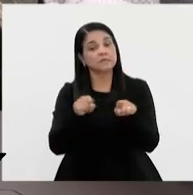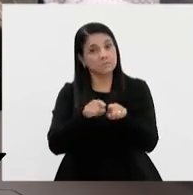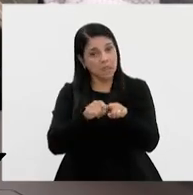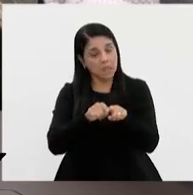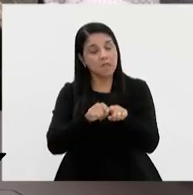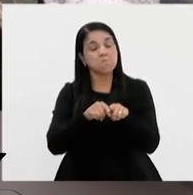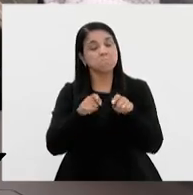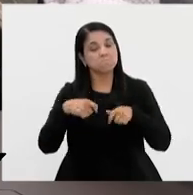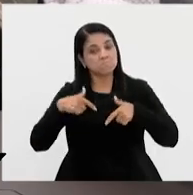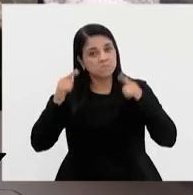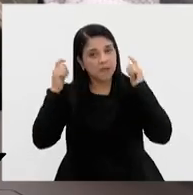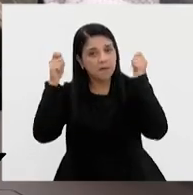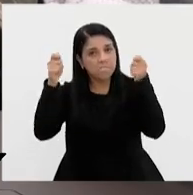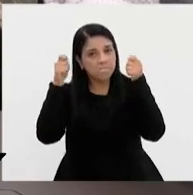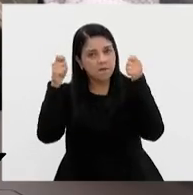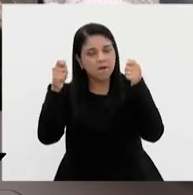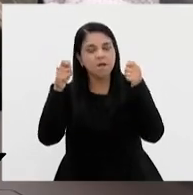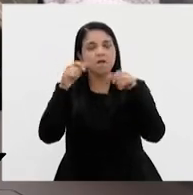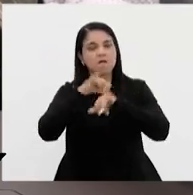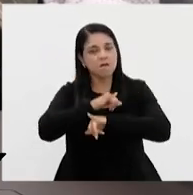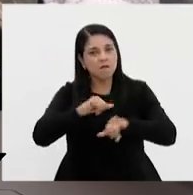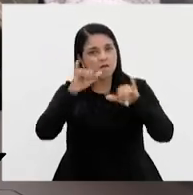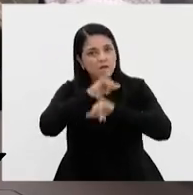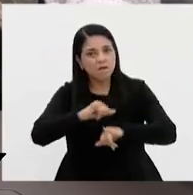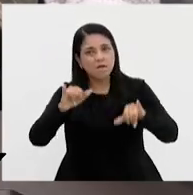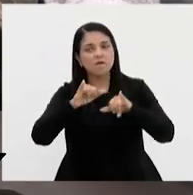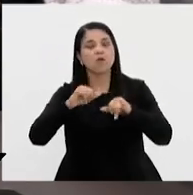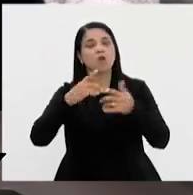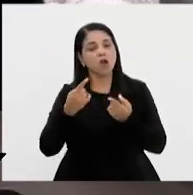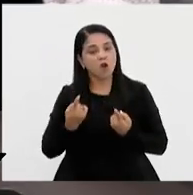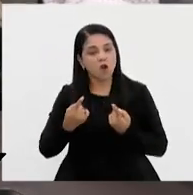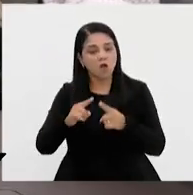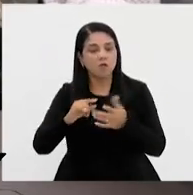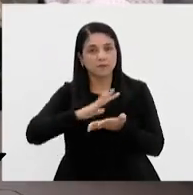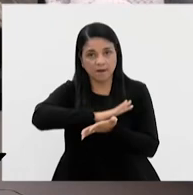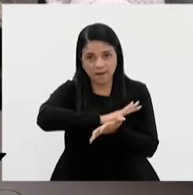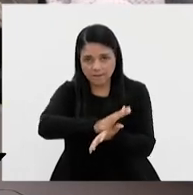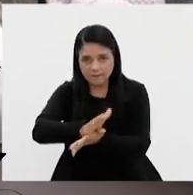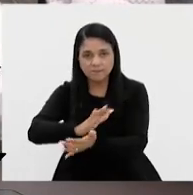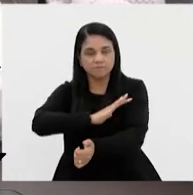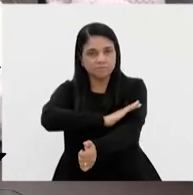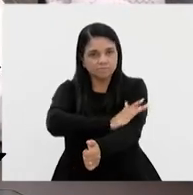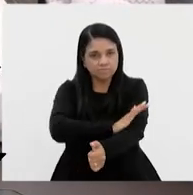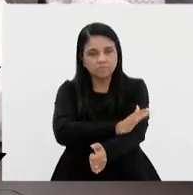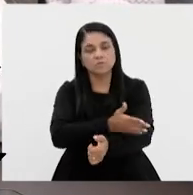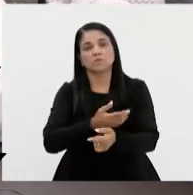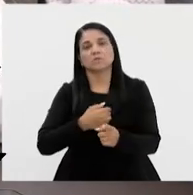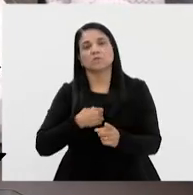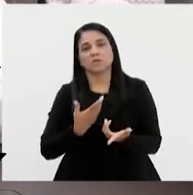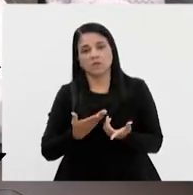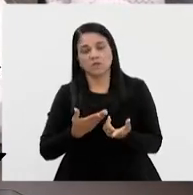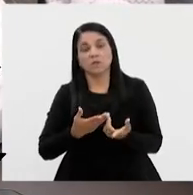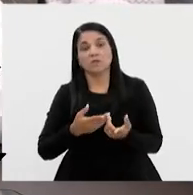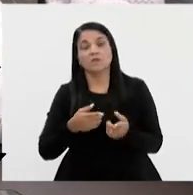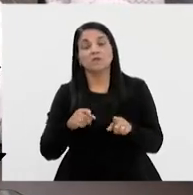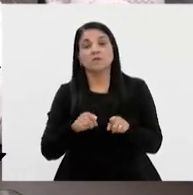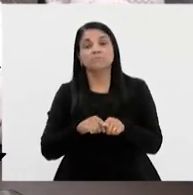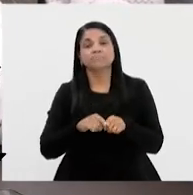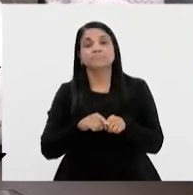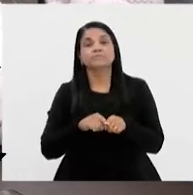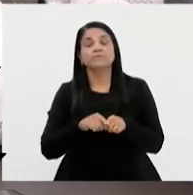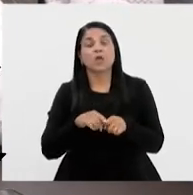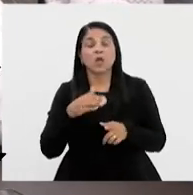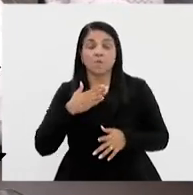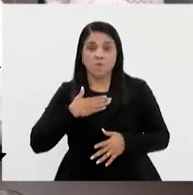uma série de campanhas, inclusive contra o racismo, contra a homofobia, etc., etc., etc. Então, o que eu acho, para a gente